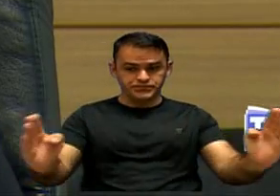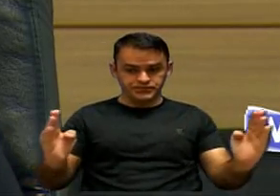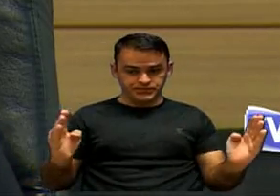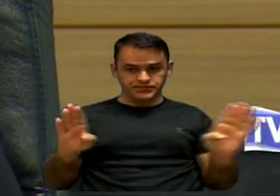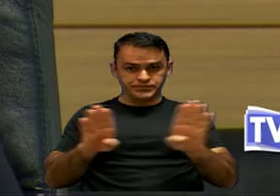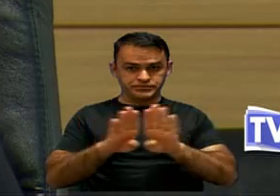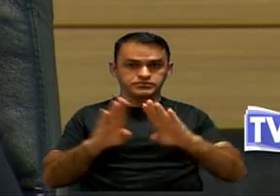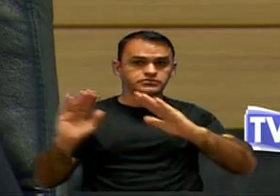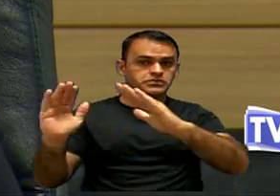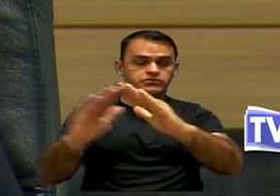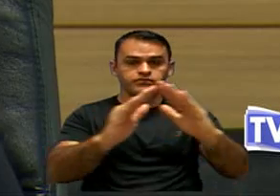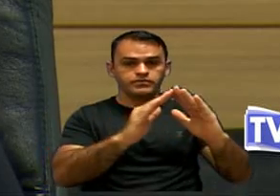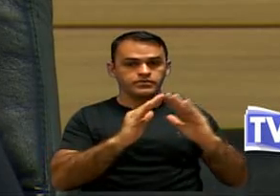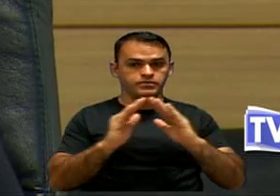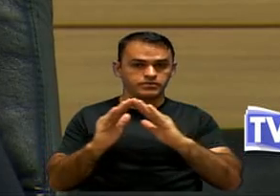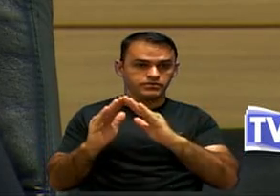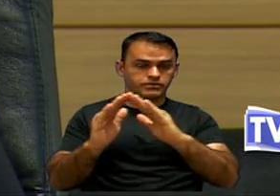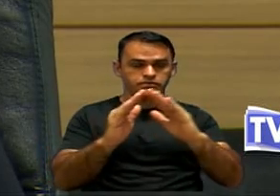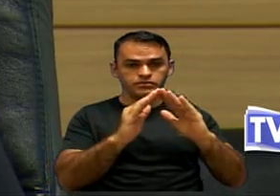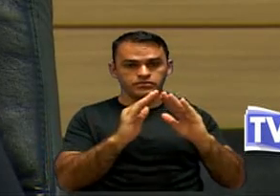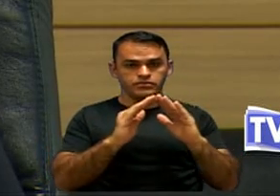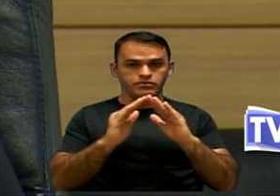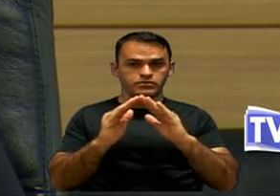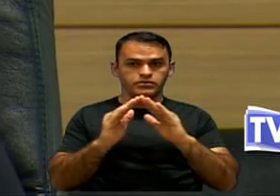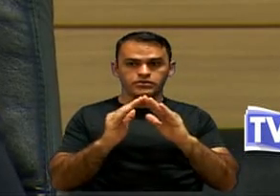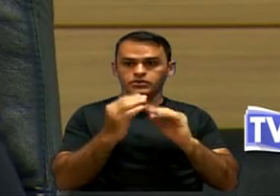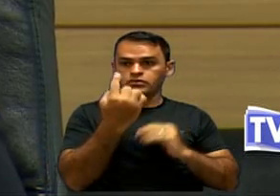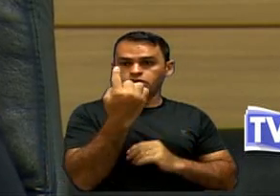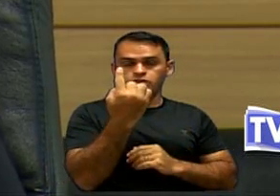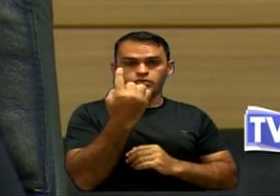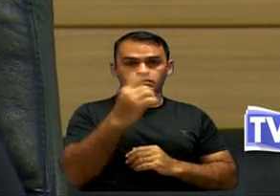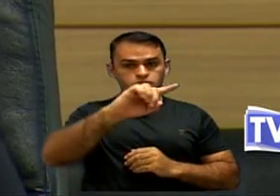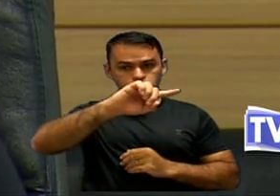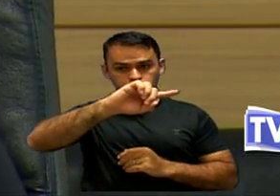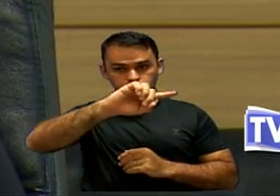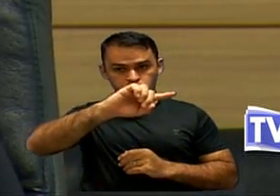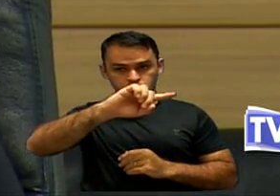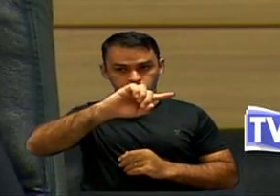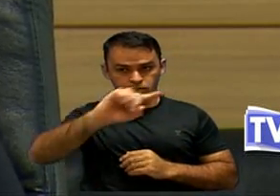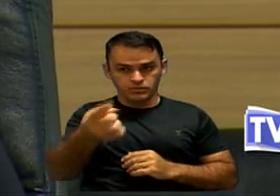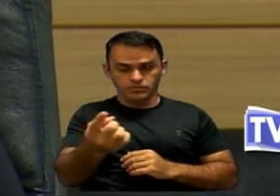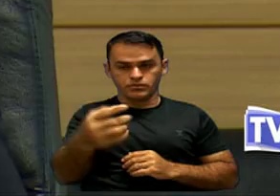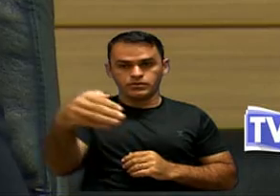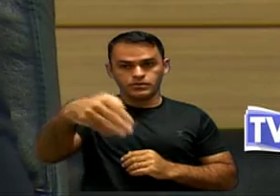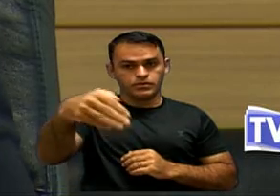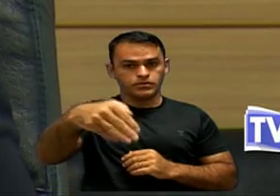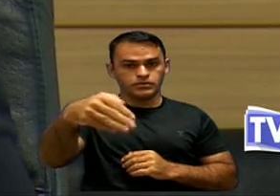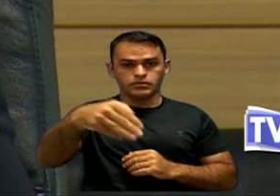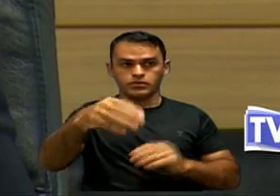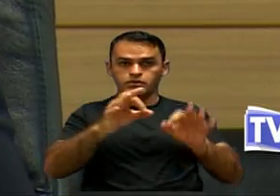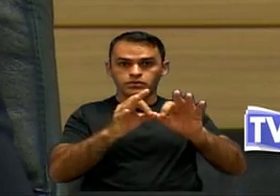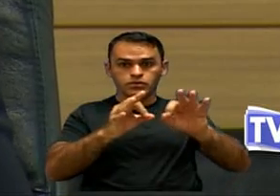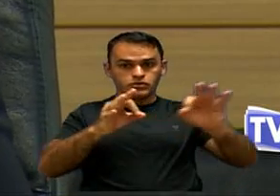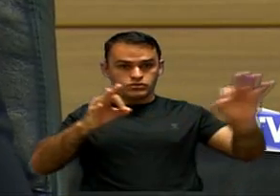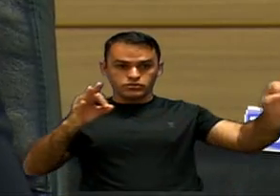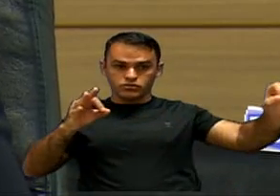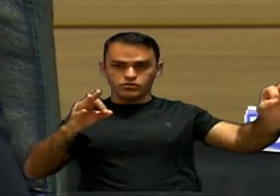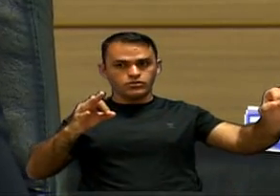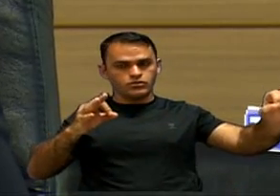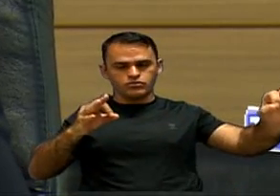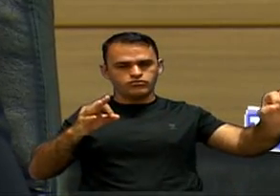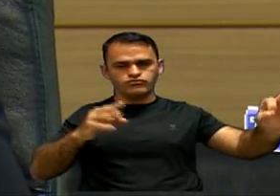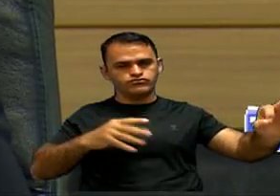não pode estar acima de 1.000 metros longe dos equipamentos públicos. E aí, teve um vereador aqui